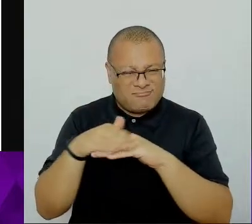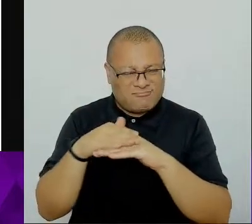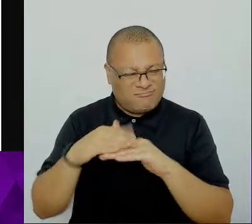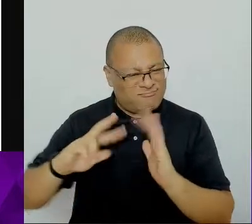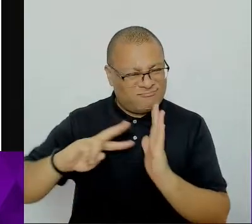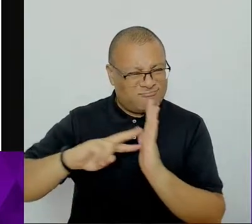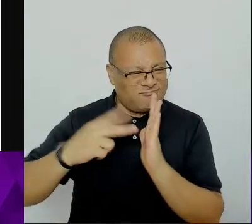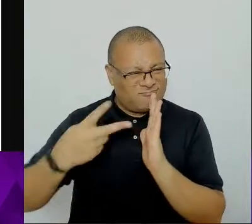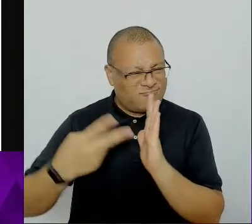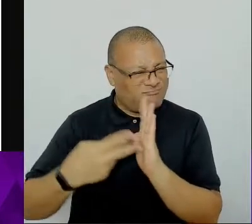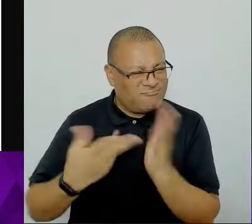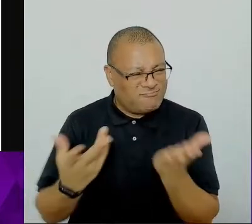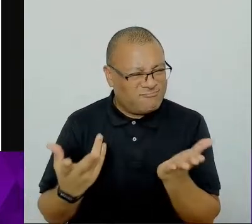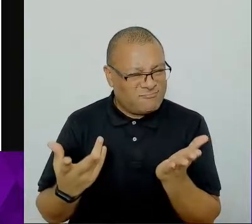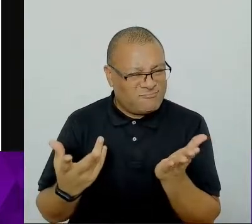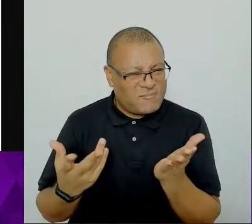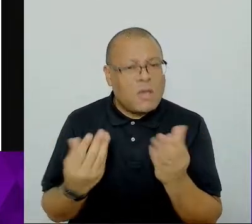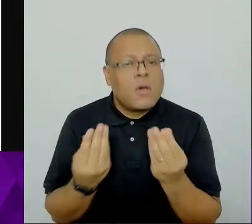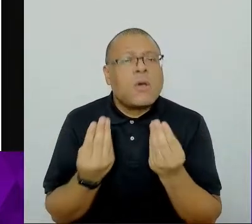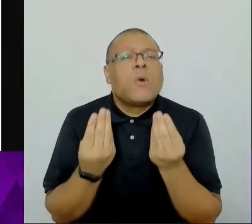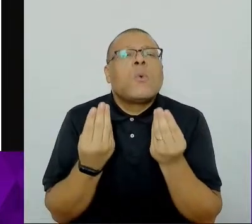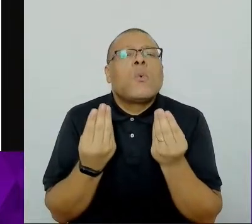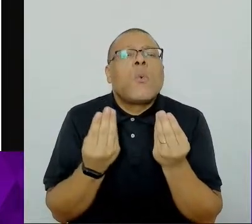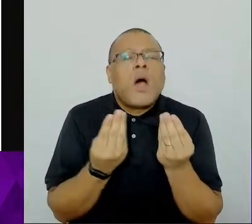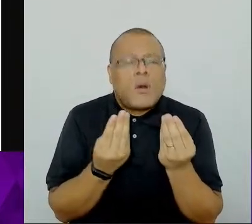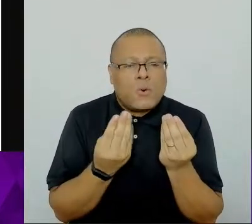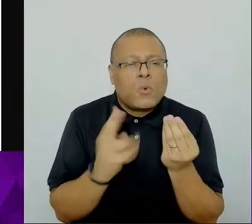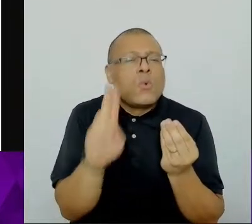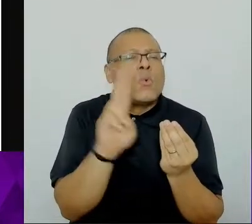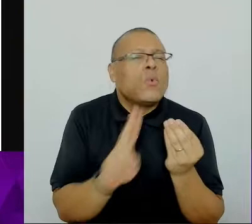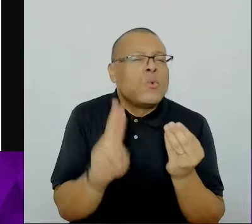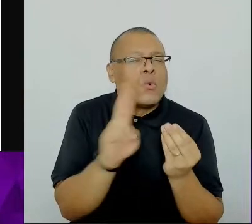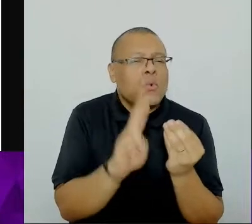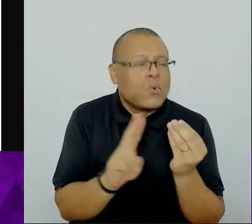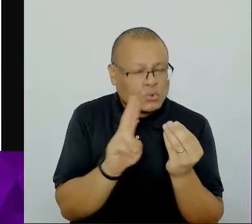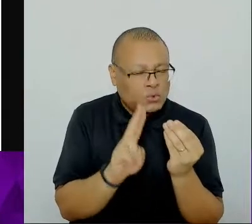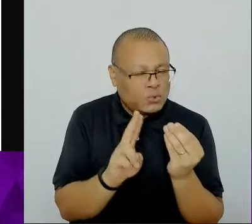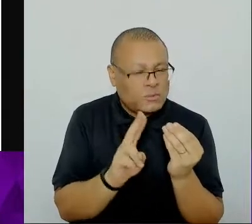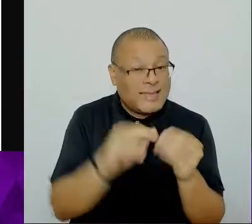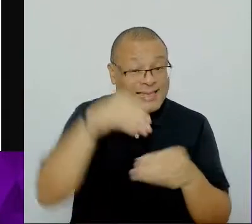Qual que é o fluxo dessa aplicação de IA conversacional?